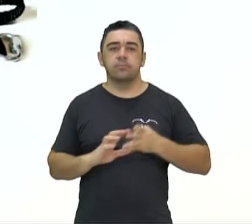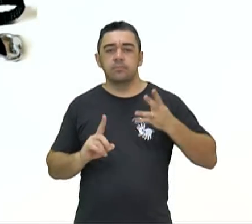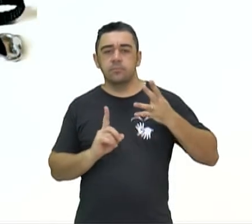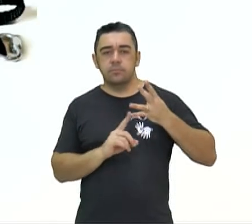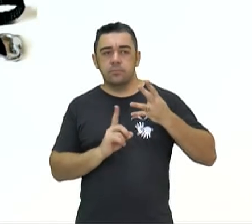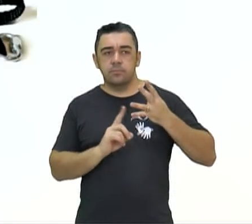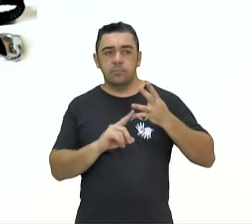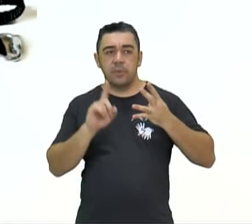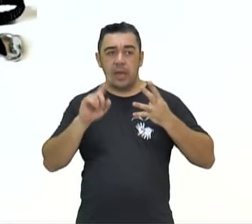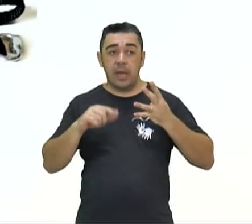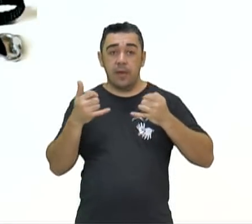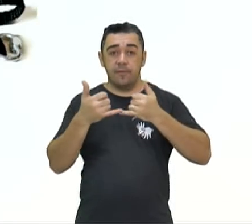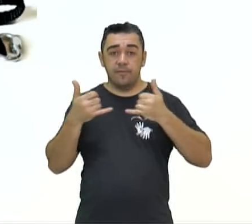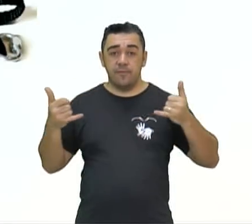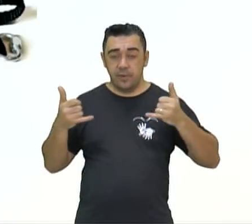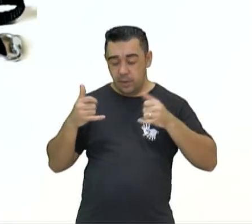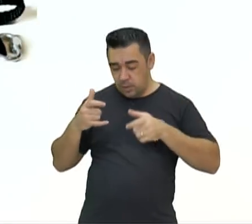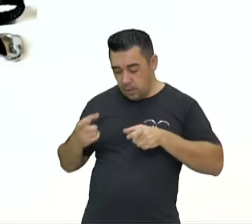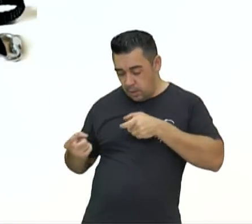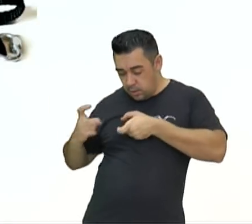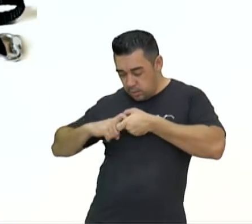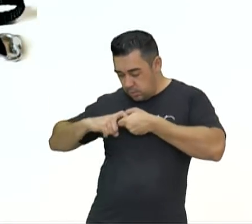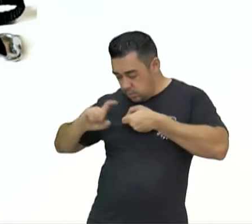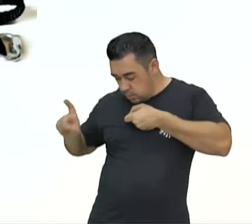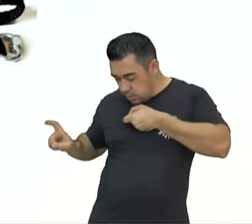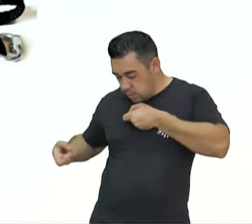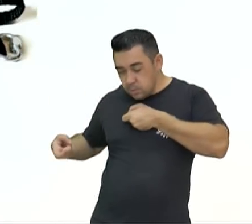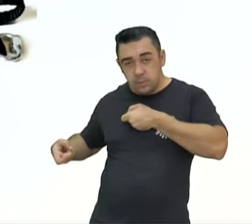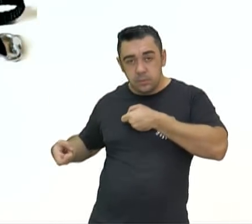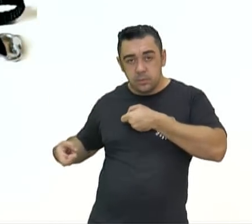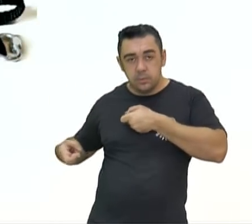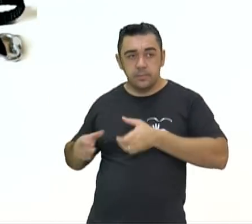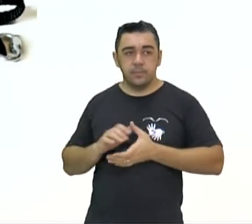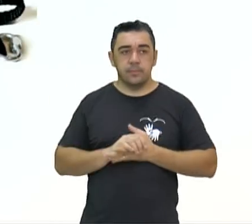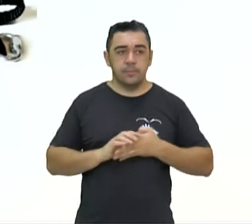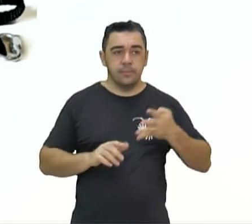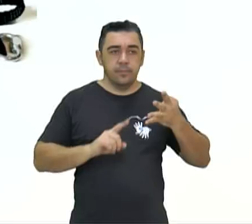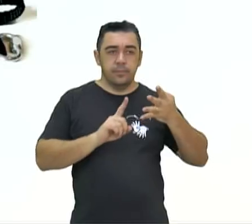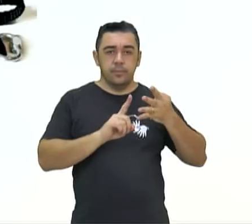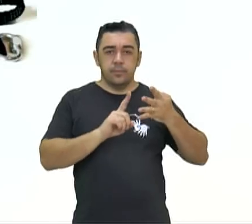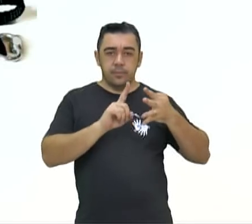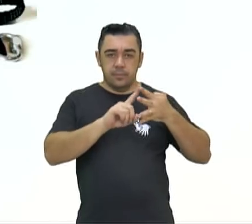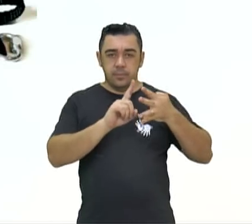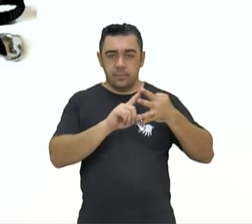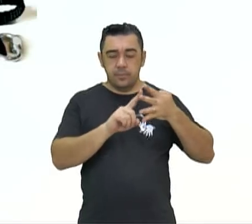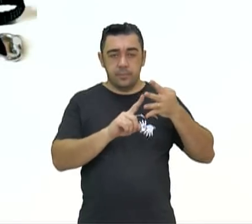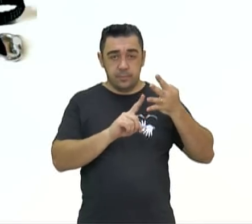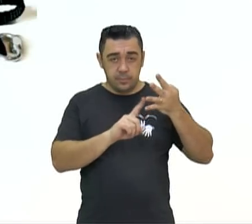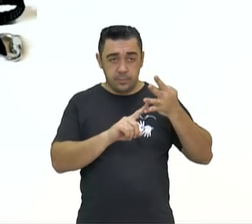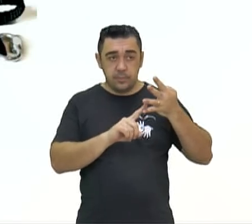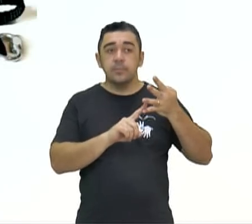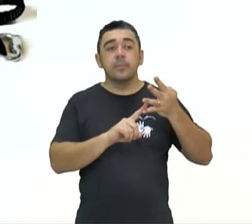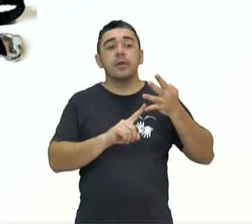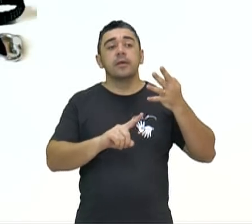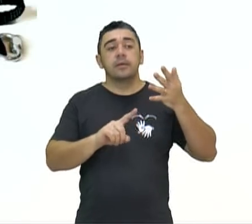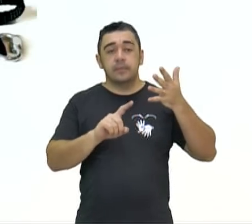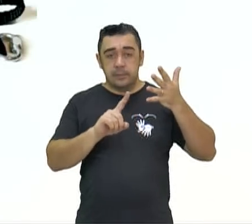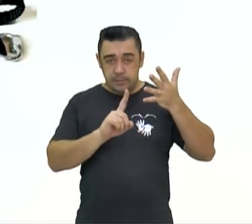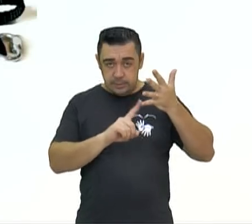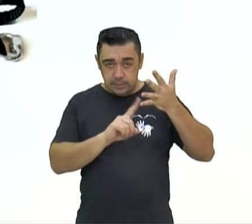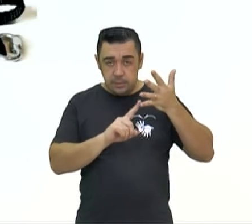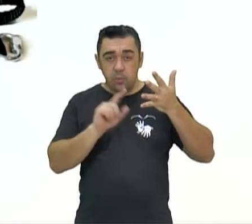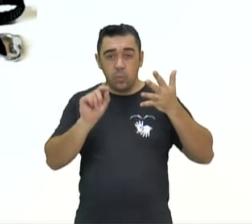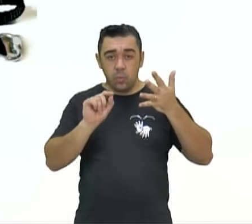Uma fita, então, de ancoragem, né? O protetor de árvore, então veja bem, serve tanto para proteger